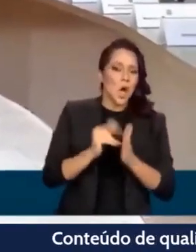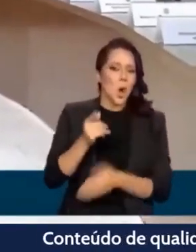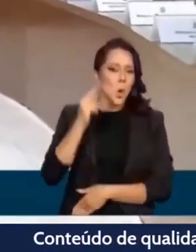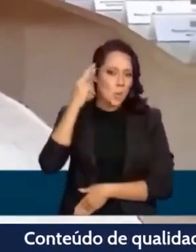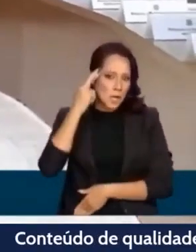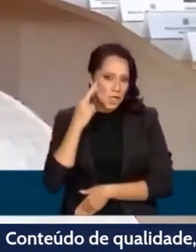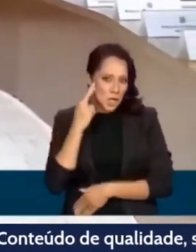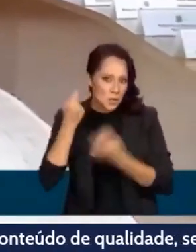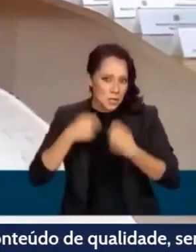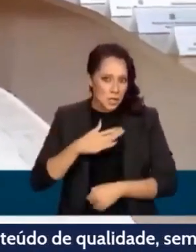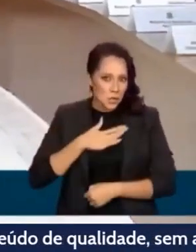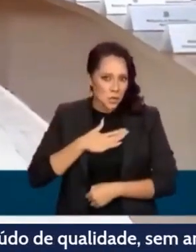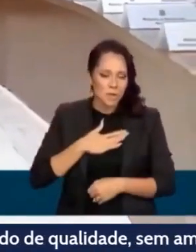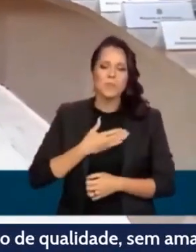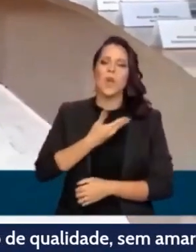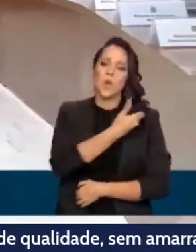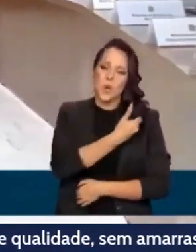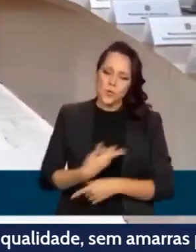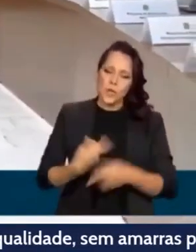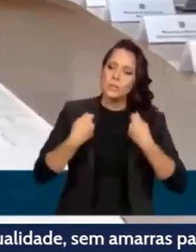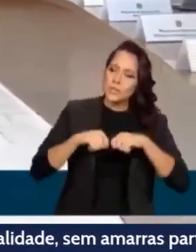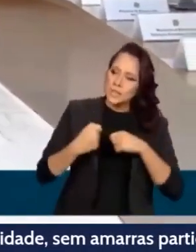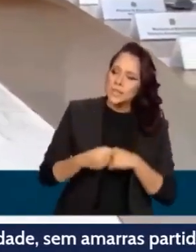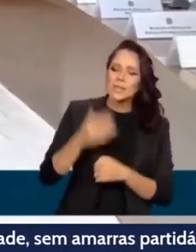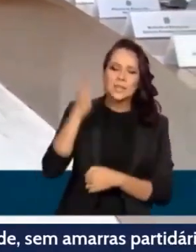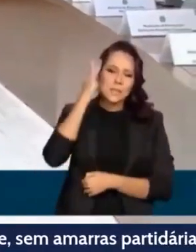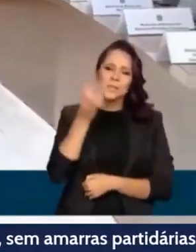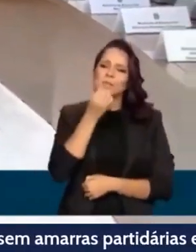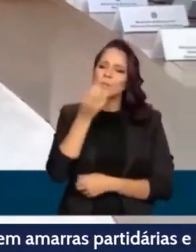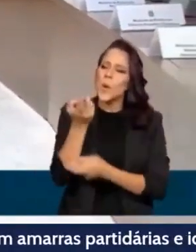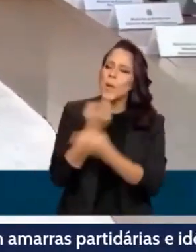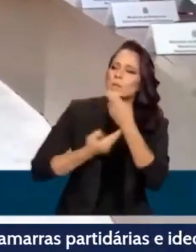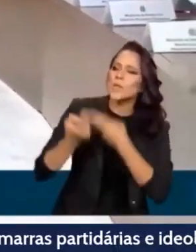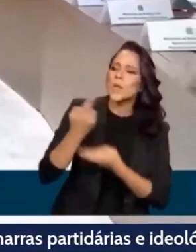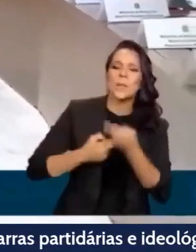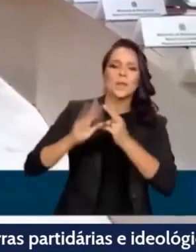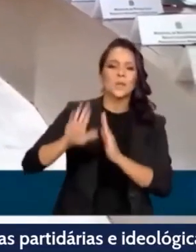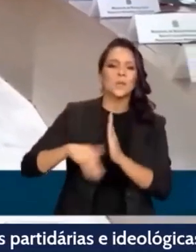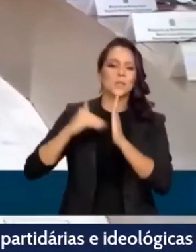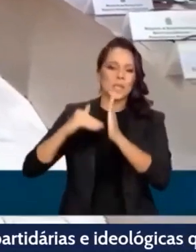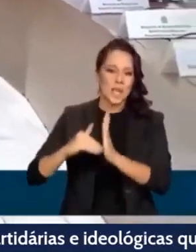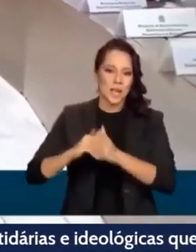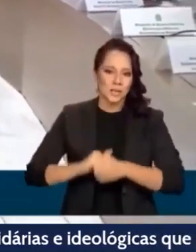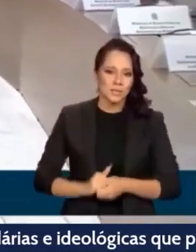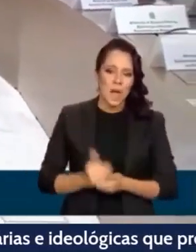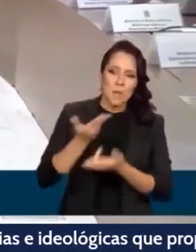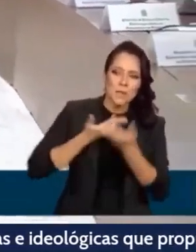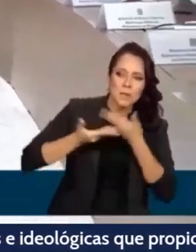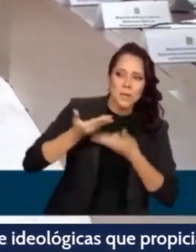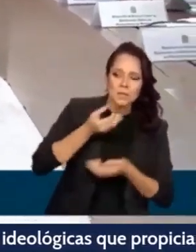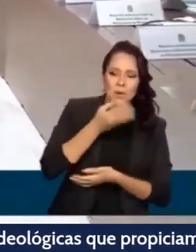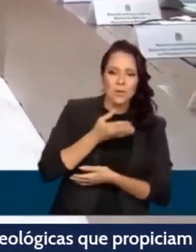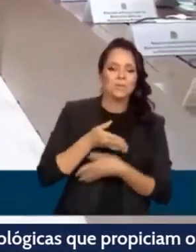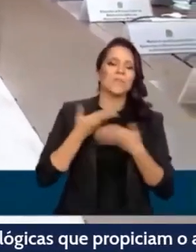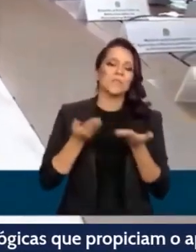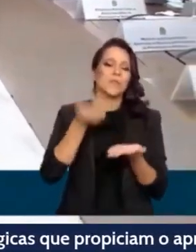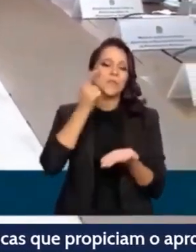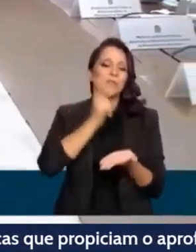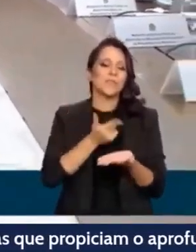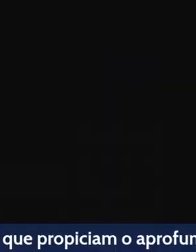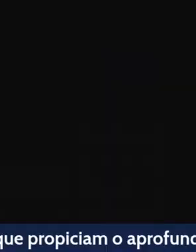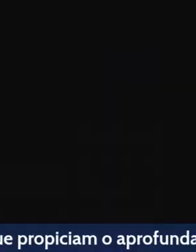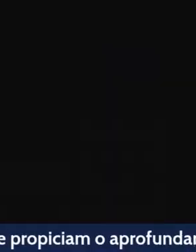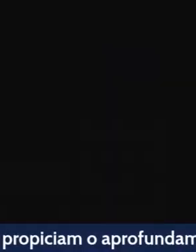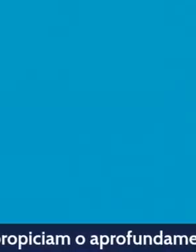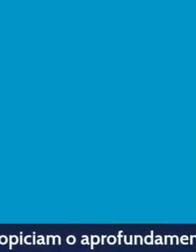precisa de mim é o governo que precisa sabe de um bom relacionamento e assim nós vamos governar esses